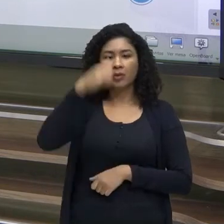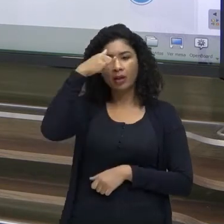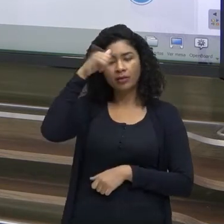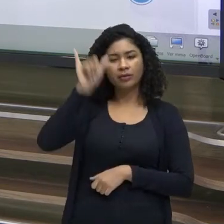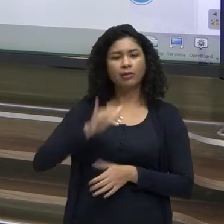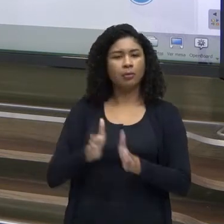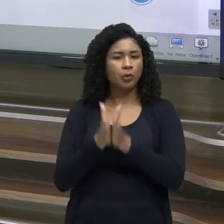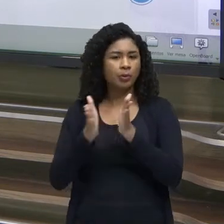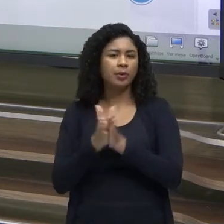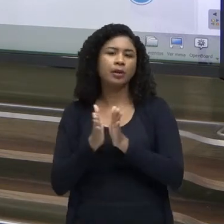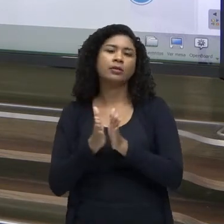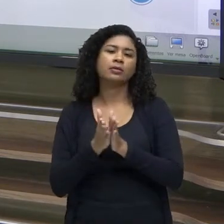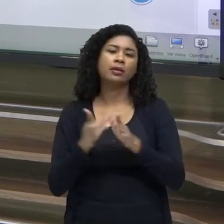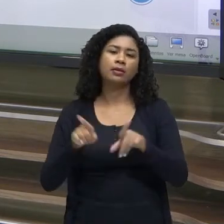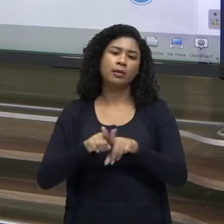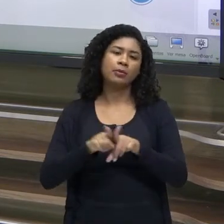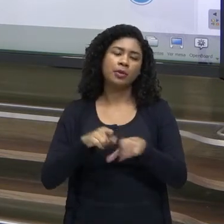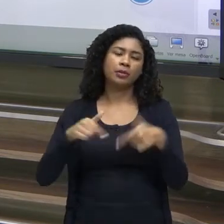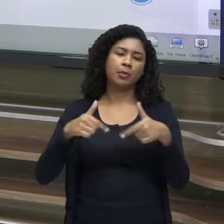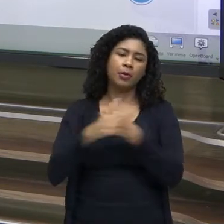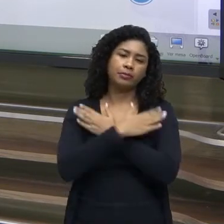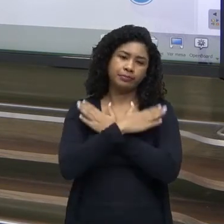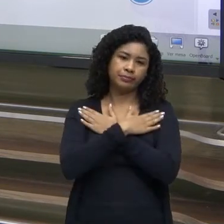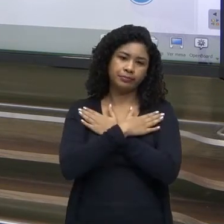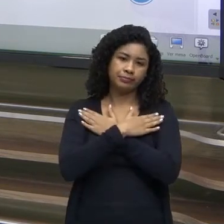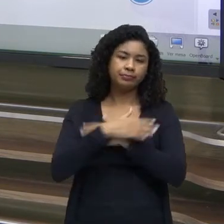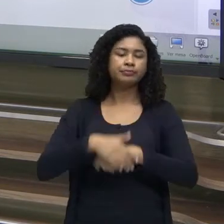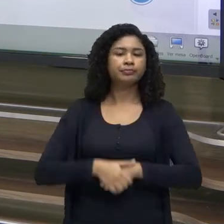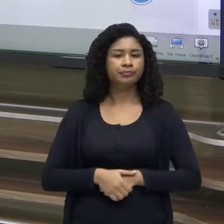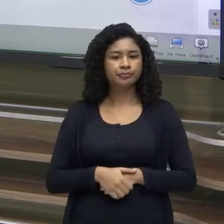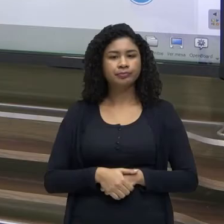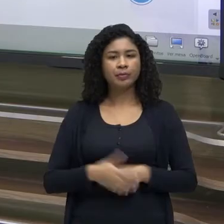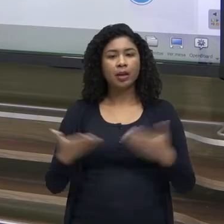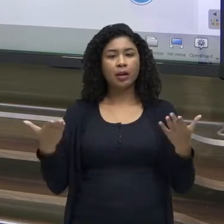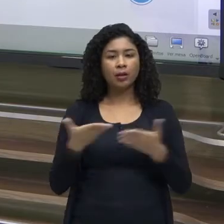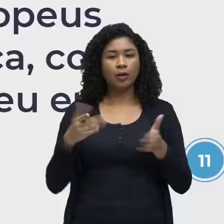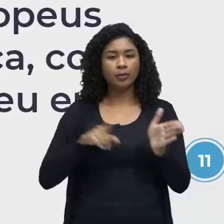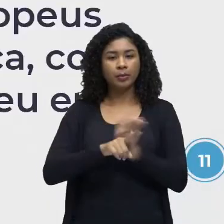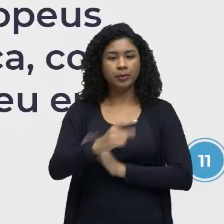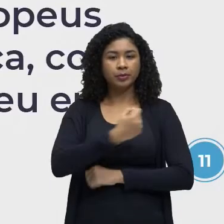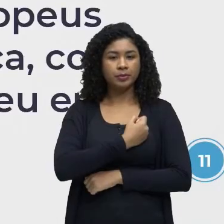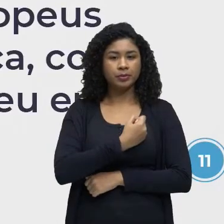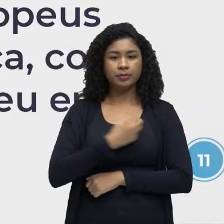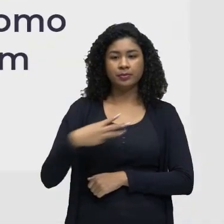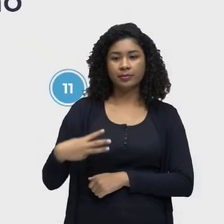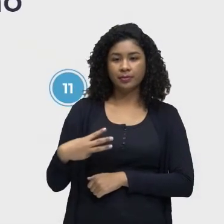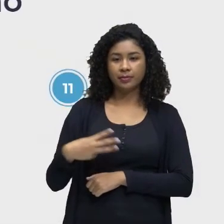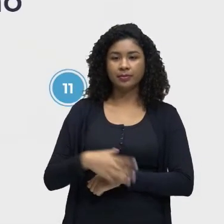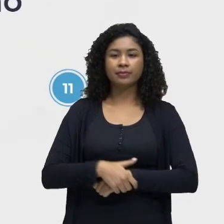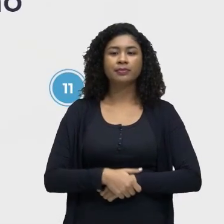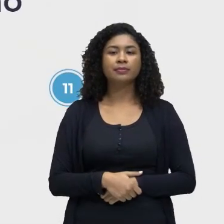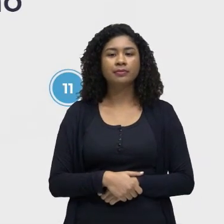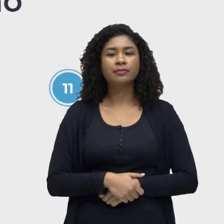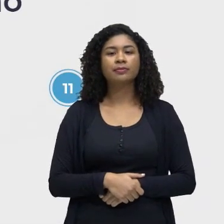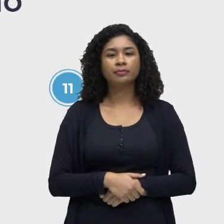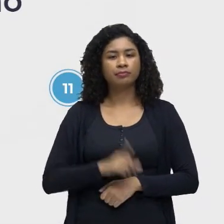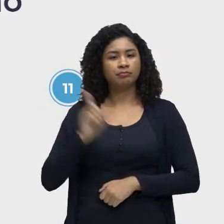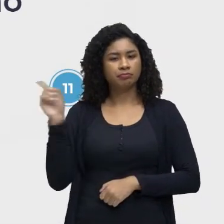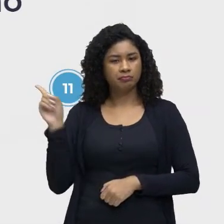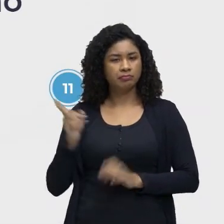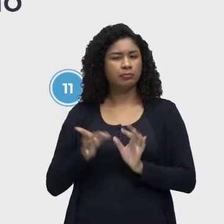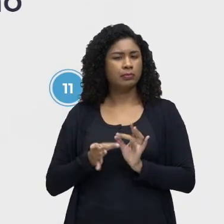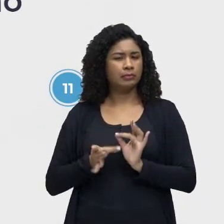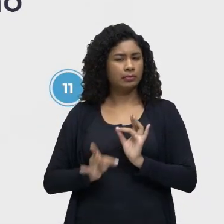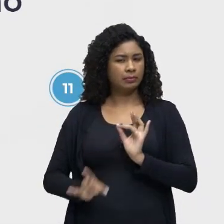falta de trabalho que ocorria nesse período na Europa, ok? Chamando agora a questão número 3. A questão número 3 ela é um pouco maior, como